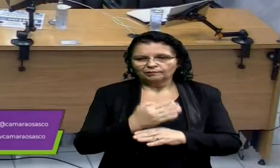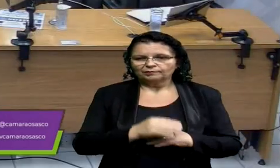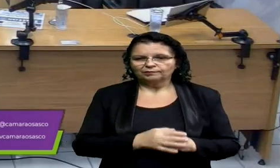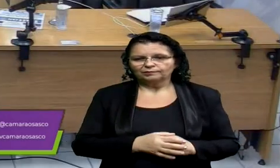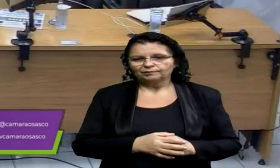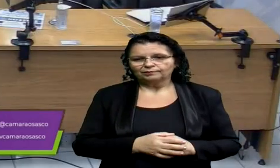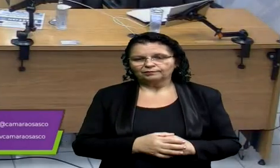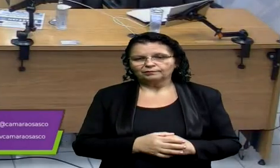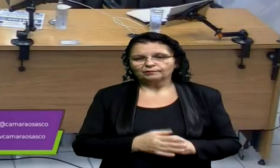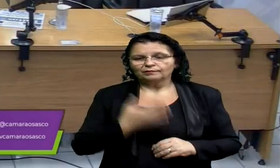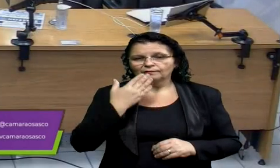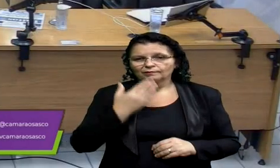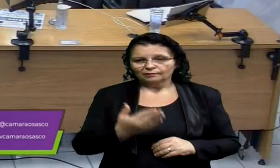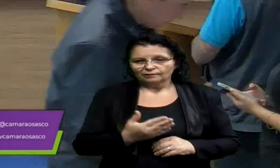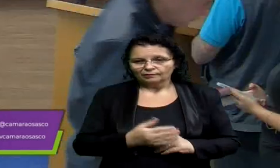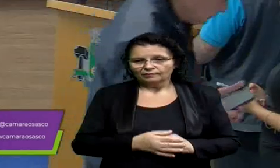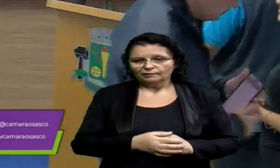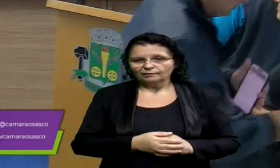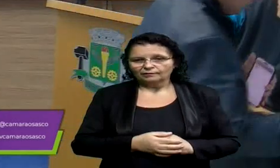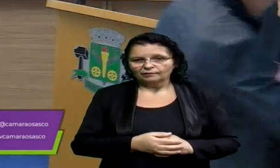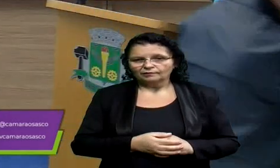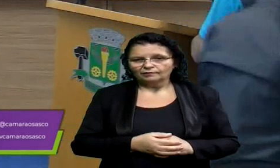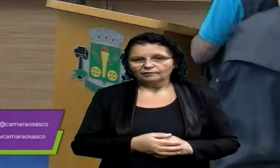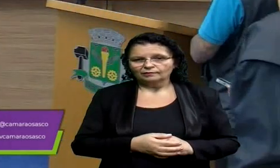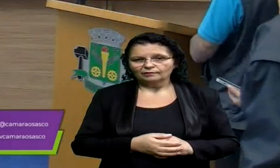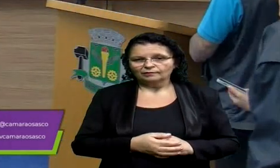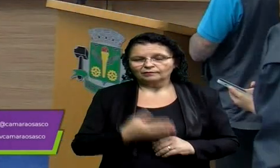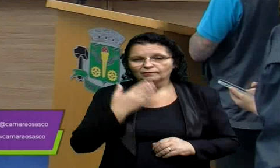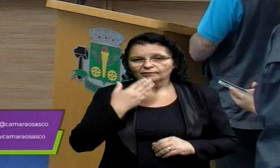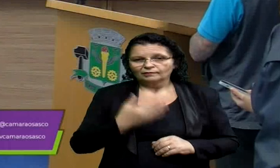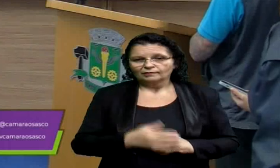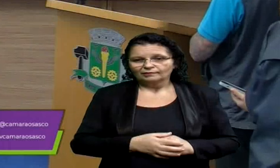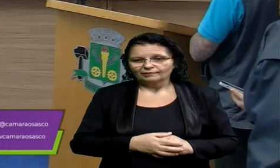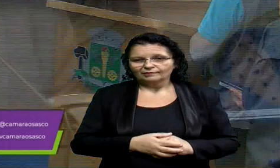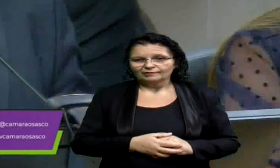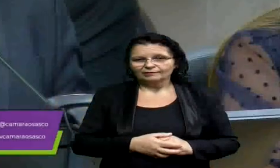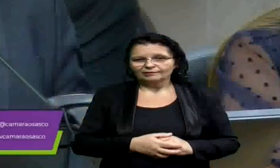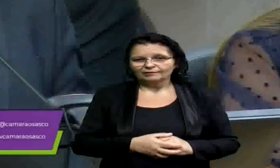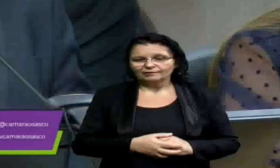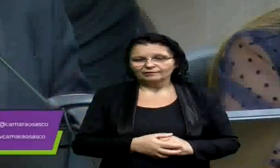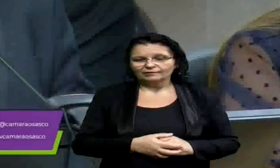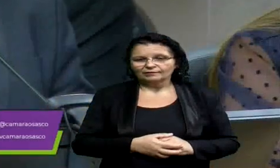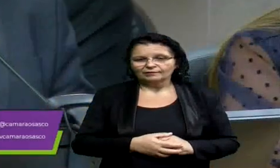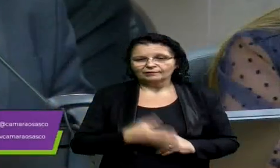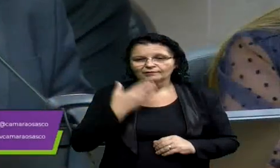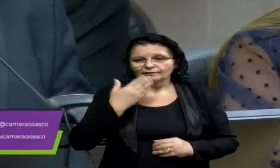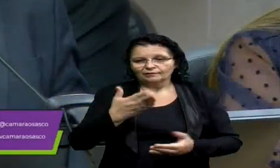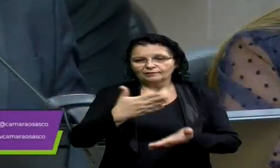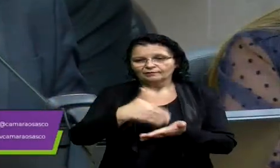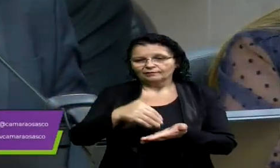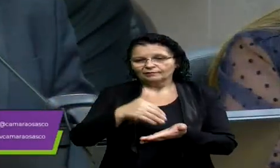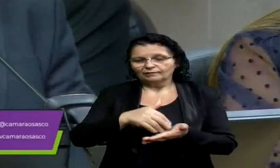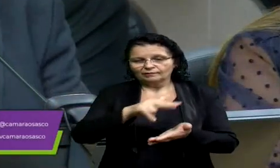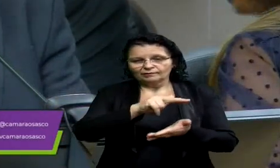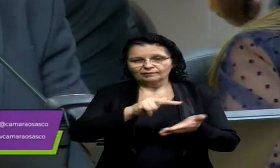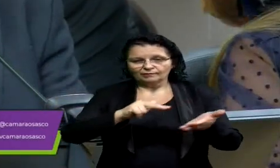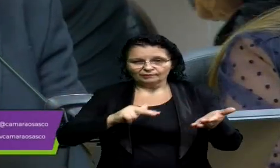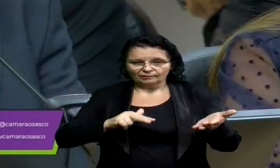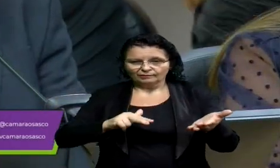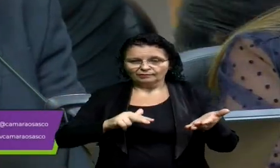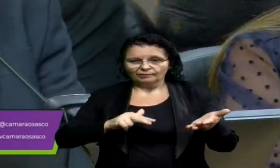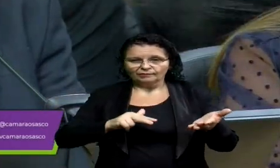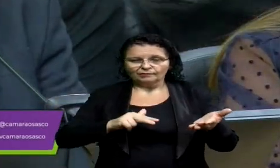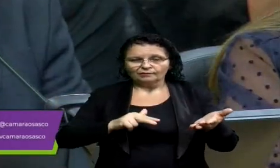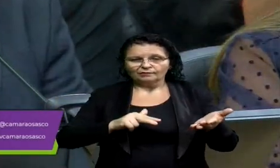aprovada solic Senor leitura Solicito a nobre secretária que proceda a leitura